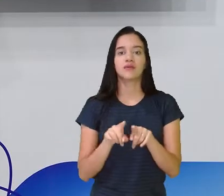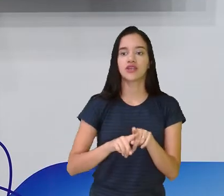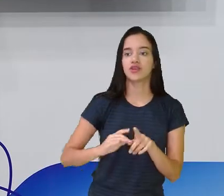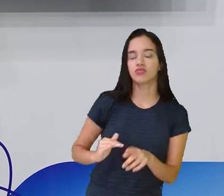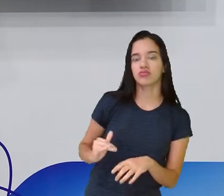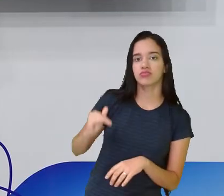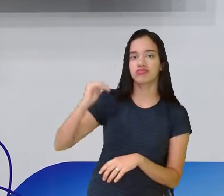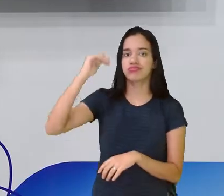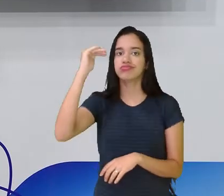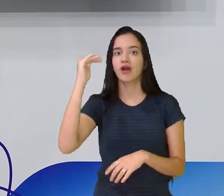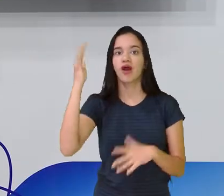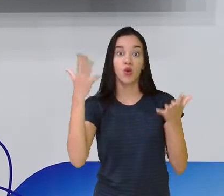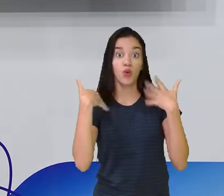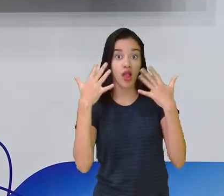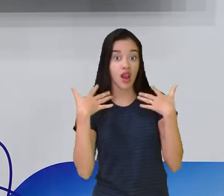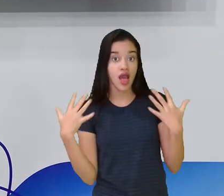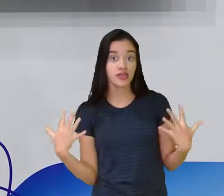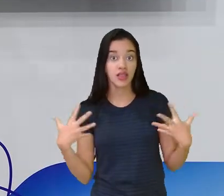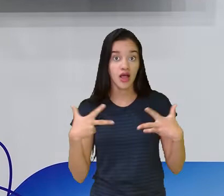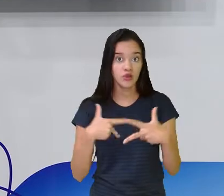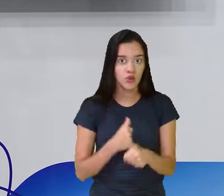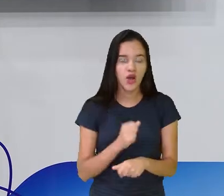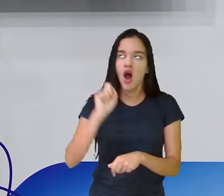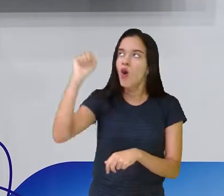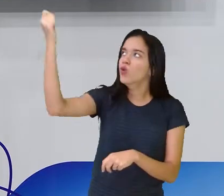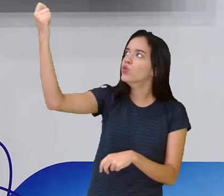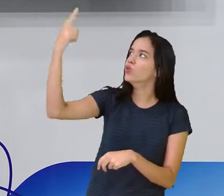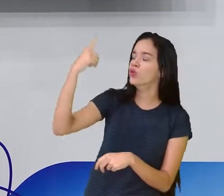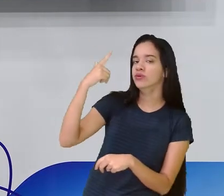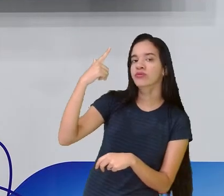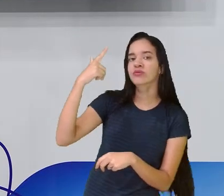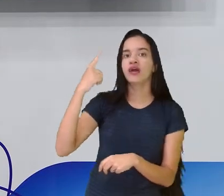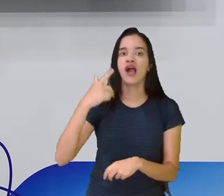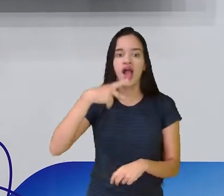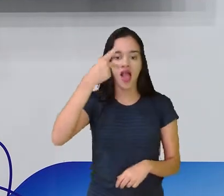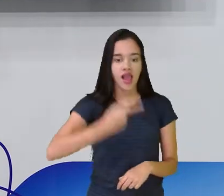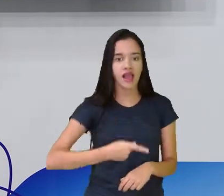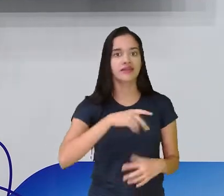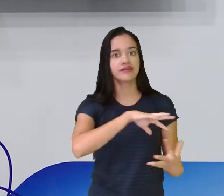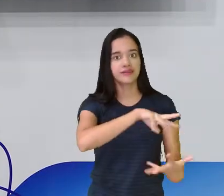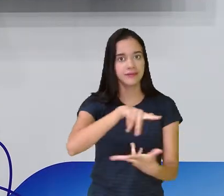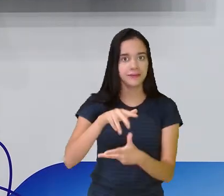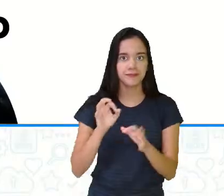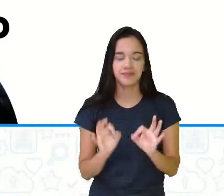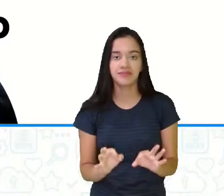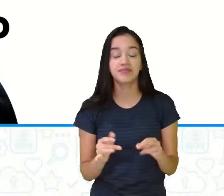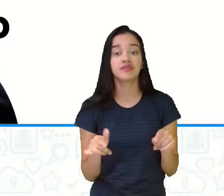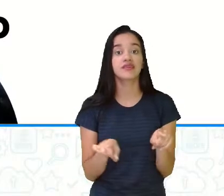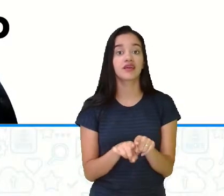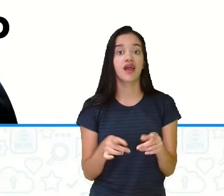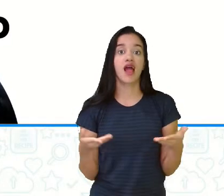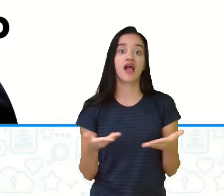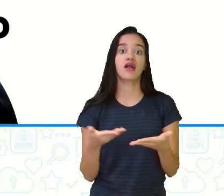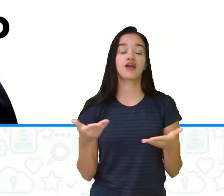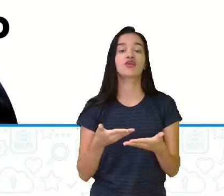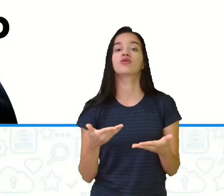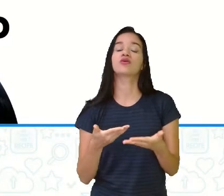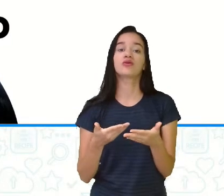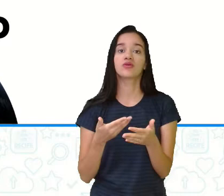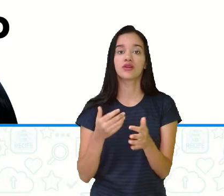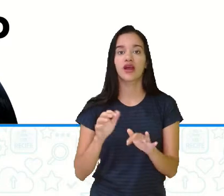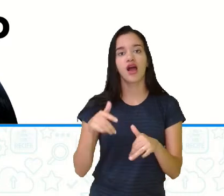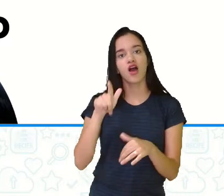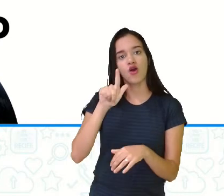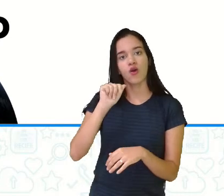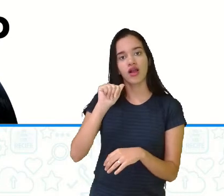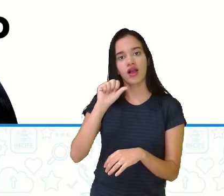crescer sem esse calor natural do Sol ficasse retido aqui na Terra. Os gases presentes na atmosfera